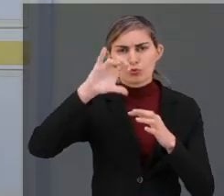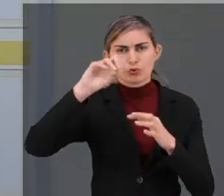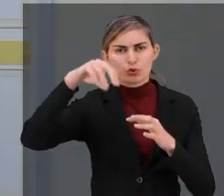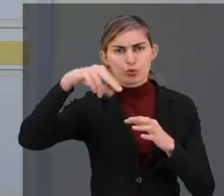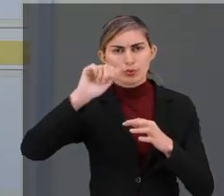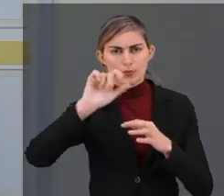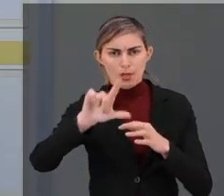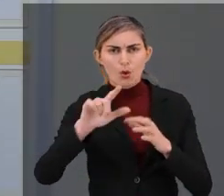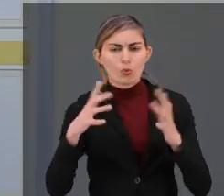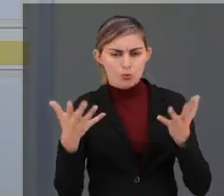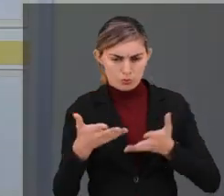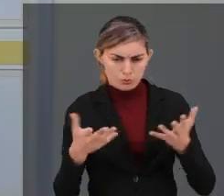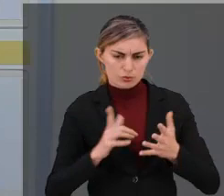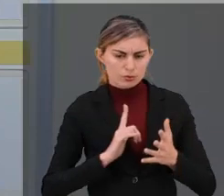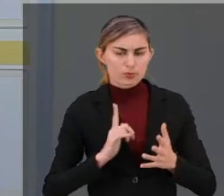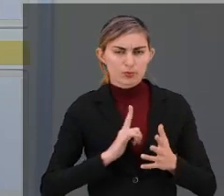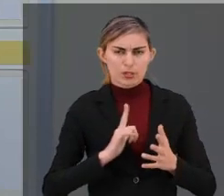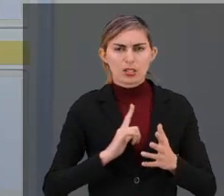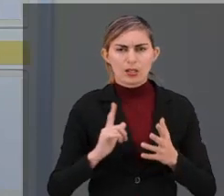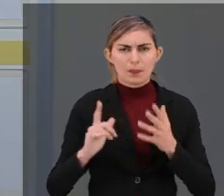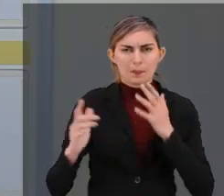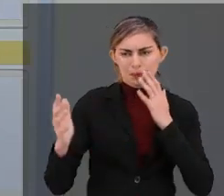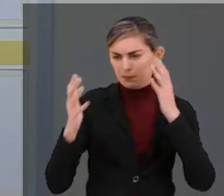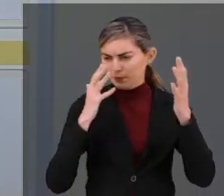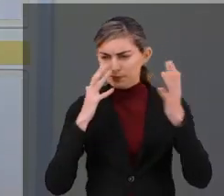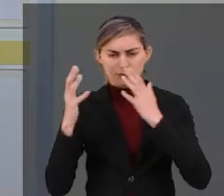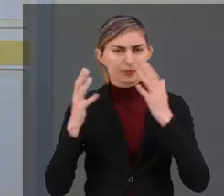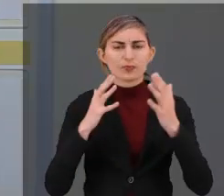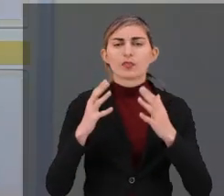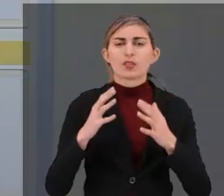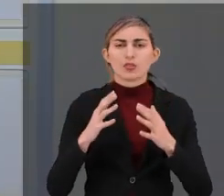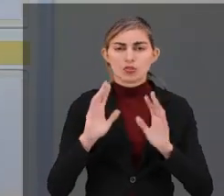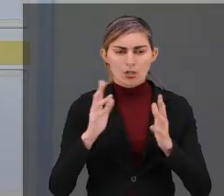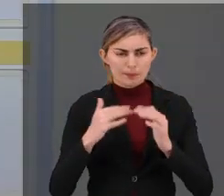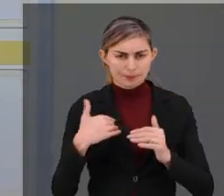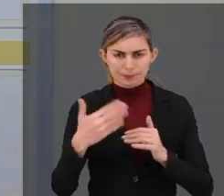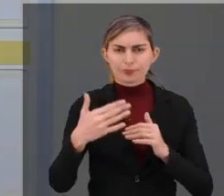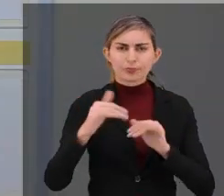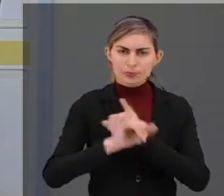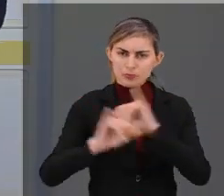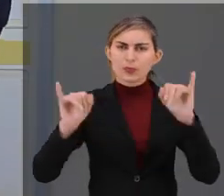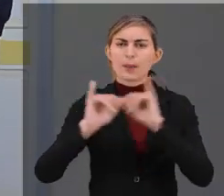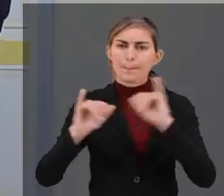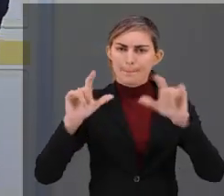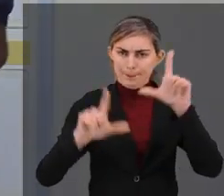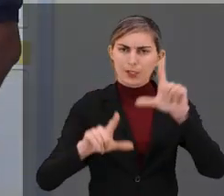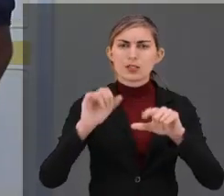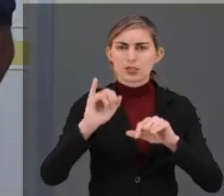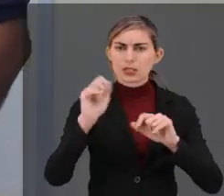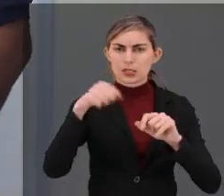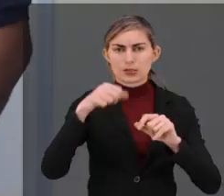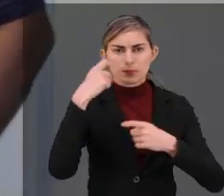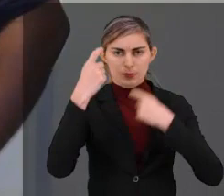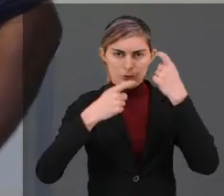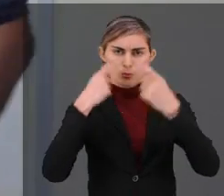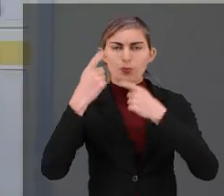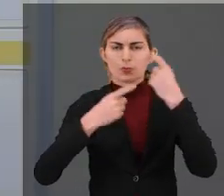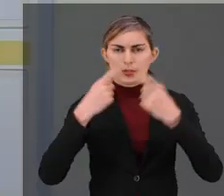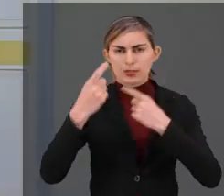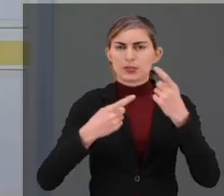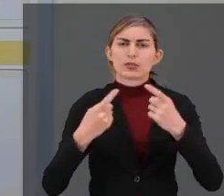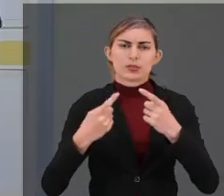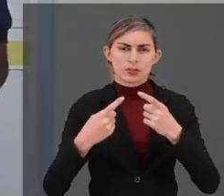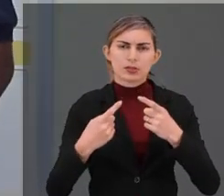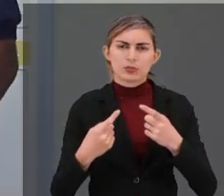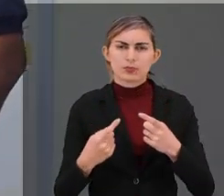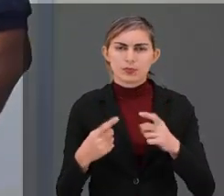entende como caso específico essa questão da perturbação funcional? A gente tem acompanhado aí na mídia que existe sim uma preocupação muito grande nessa